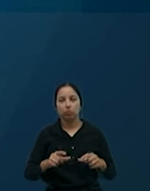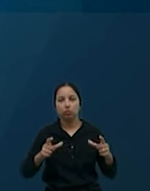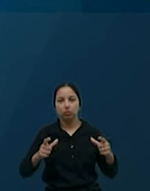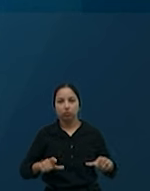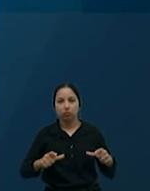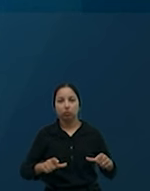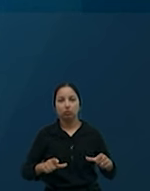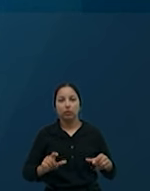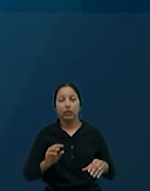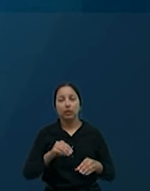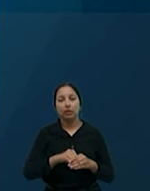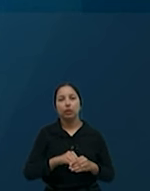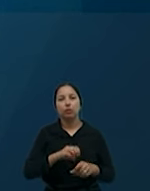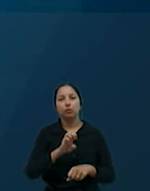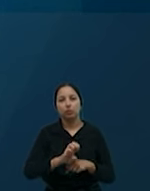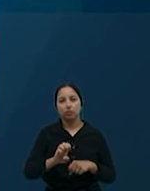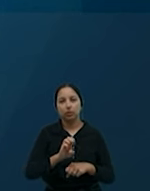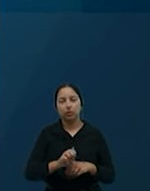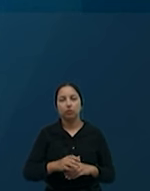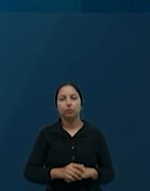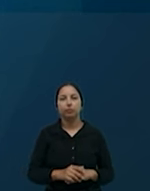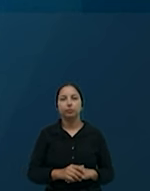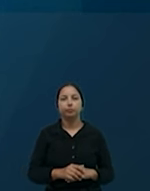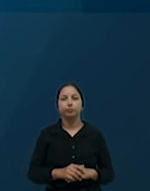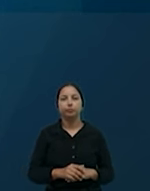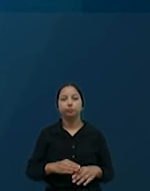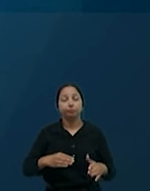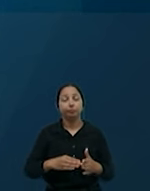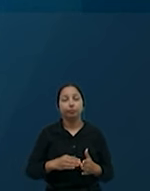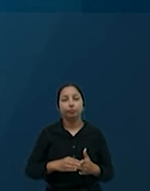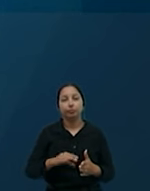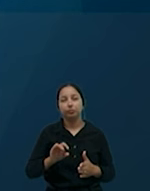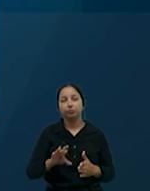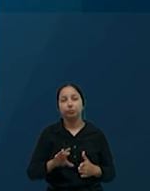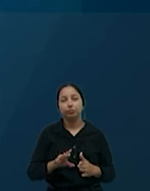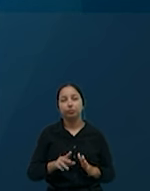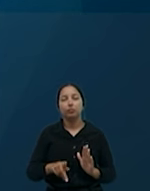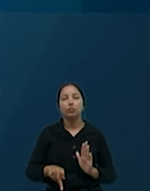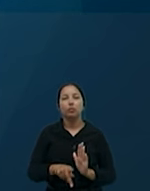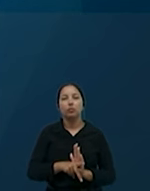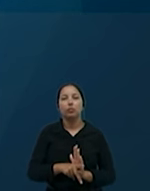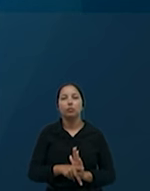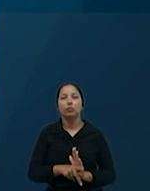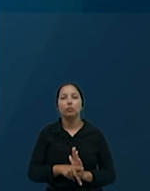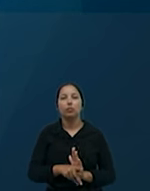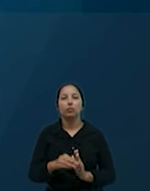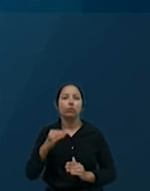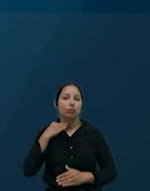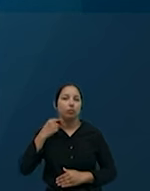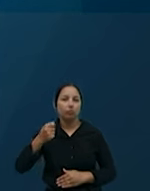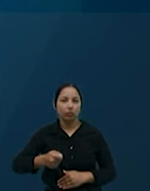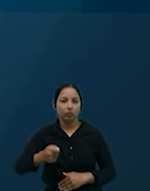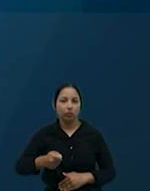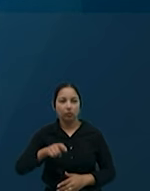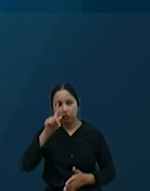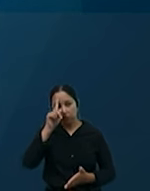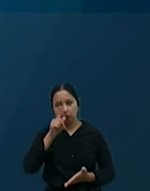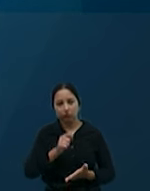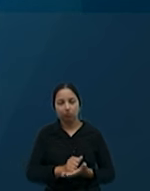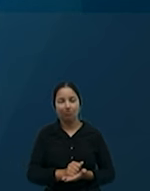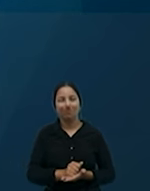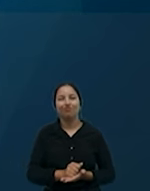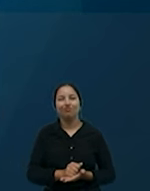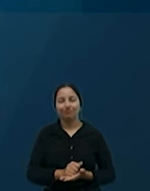se limitando à competência territorial do juízo prolator da sentença. São essas considerações. Agradeço a atenção.